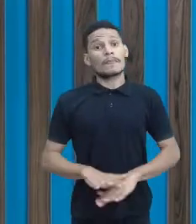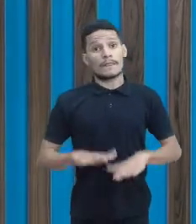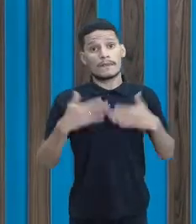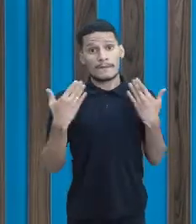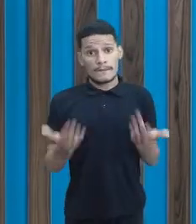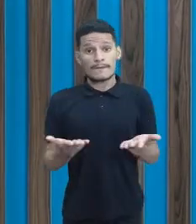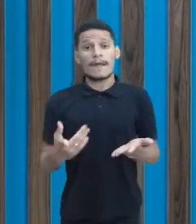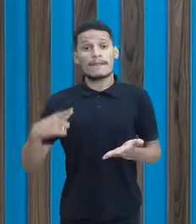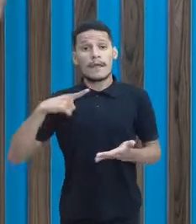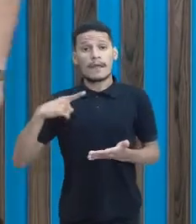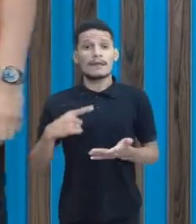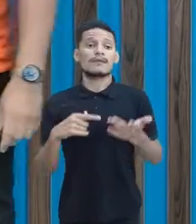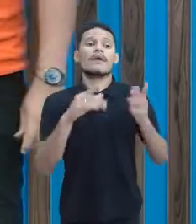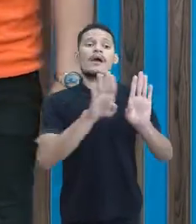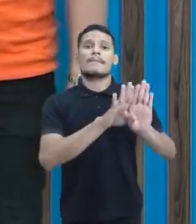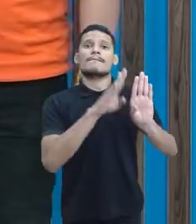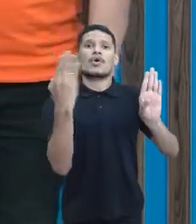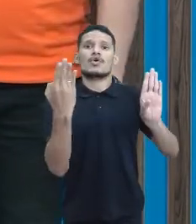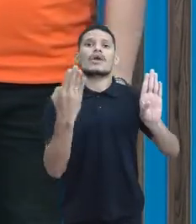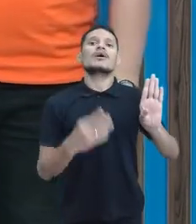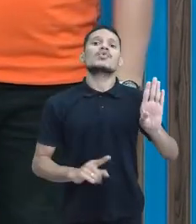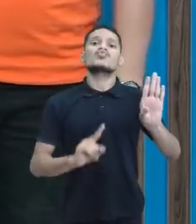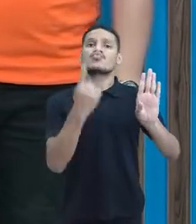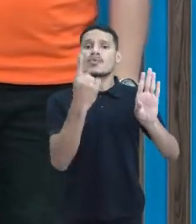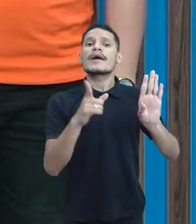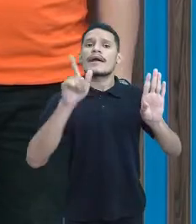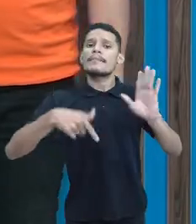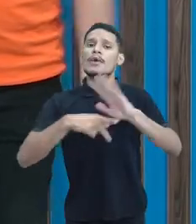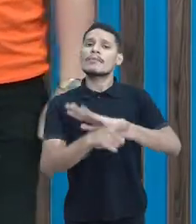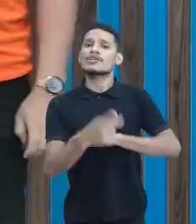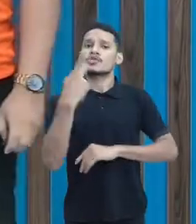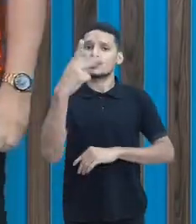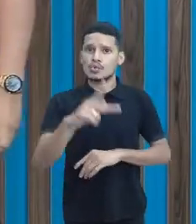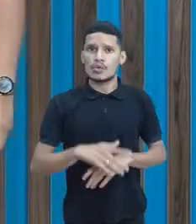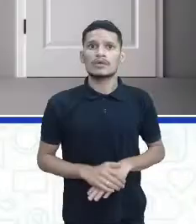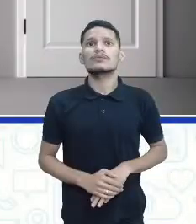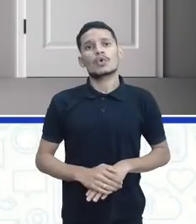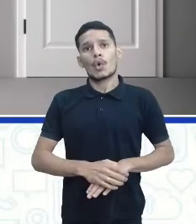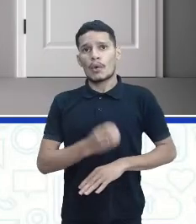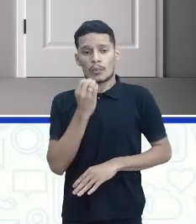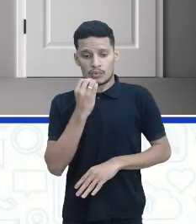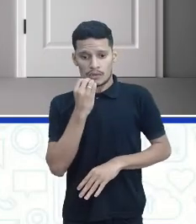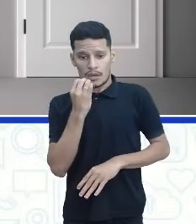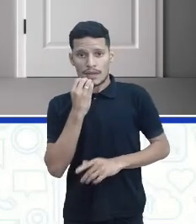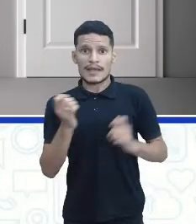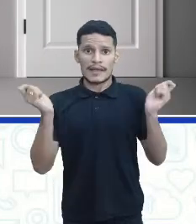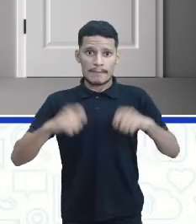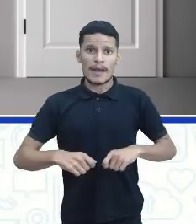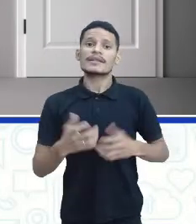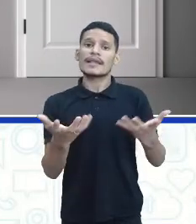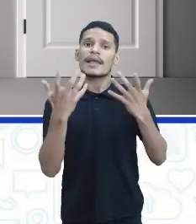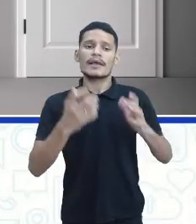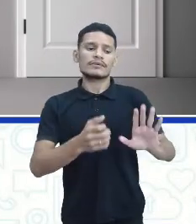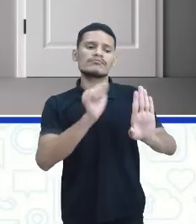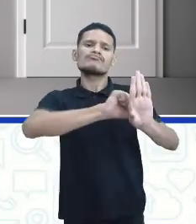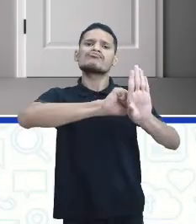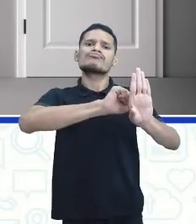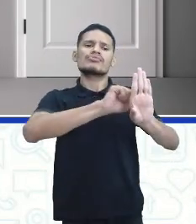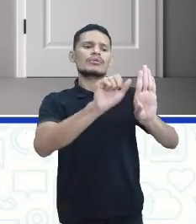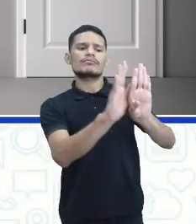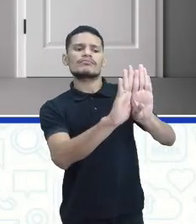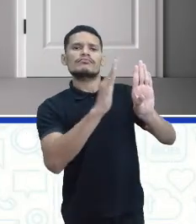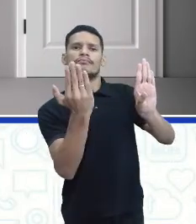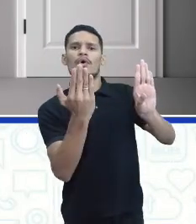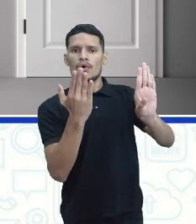nós temos porta. E uma dessas pode ser a sua porta. E a oportunidade pode estar querendo bater a sua porta. E você não